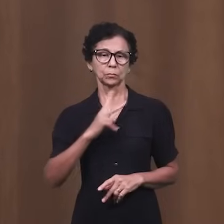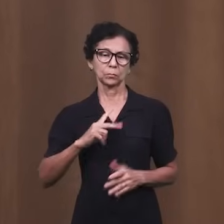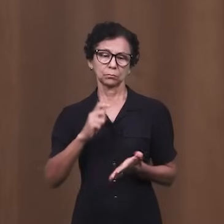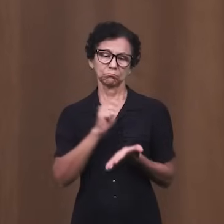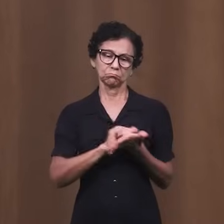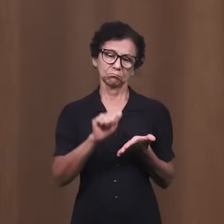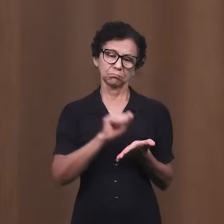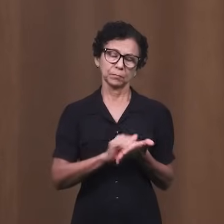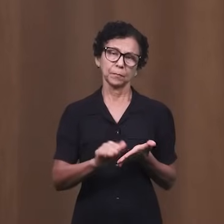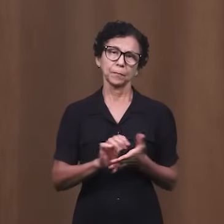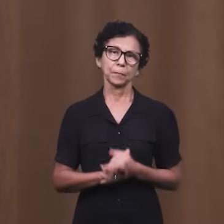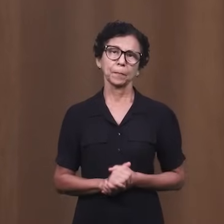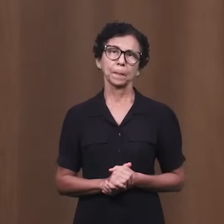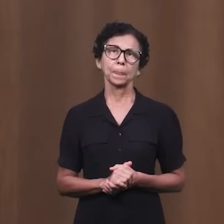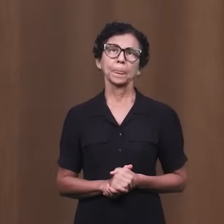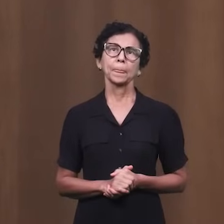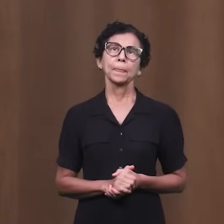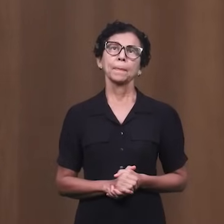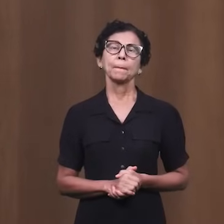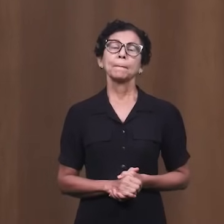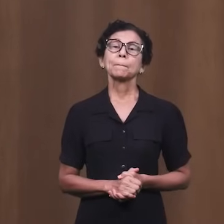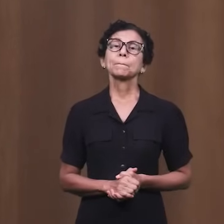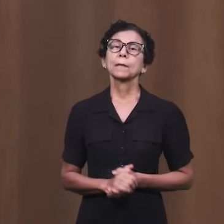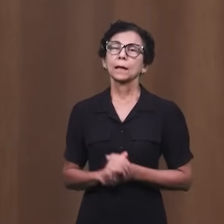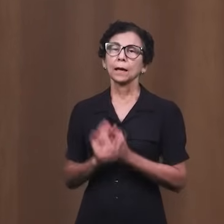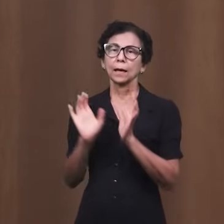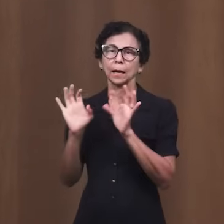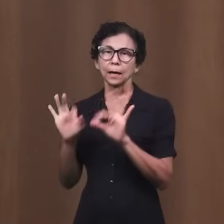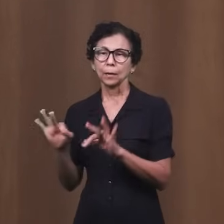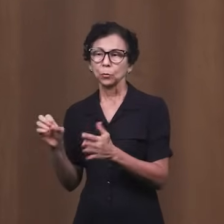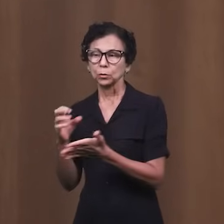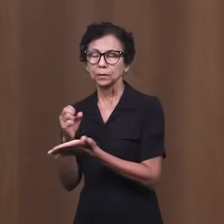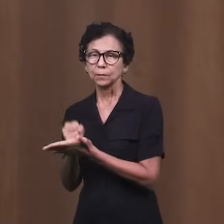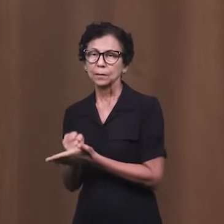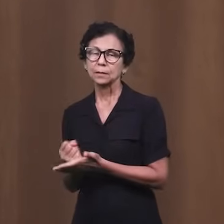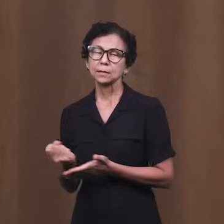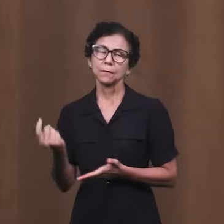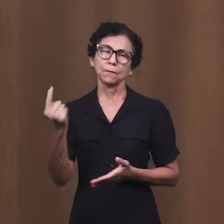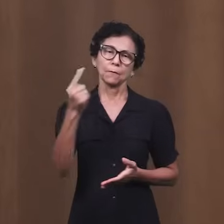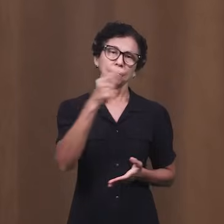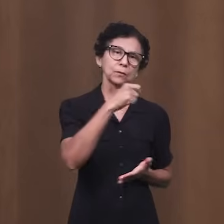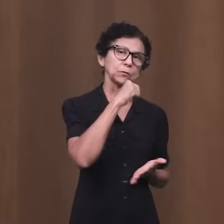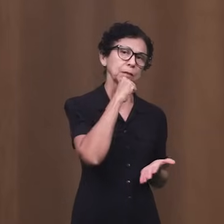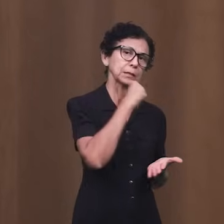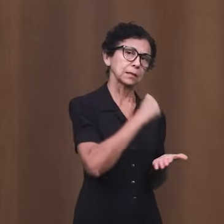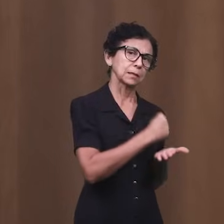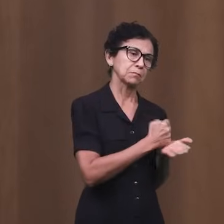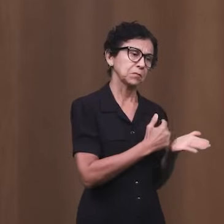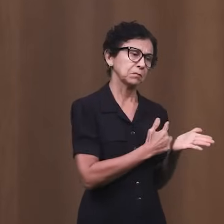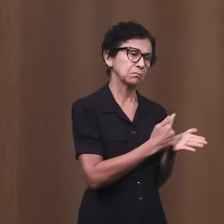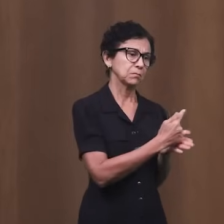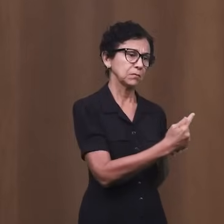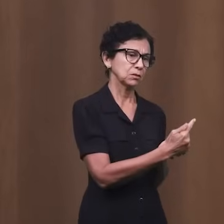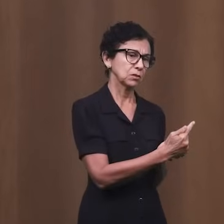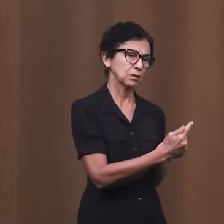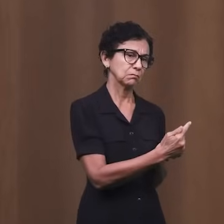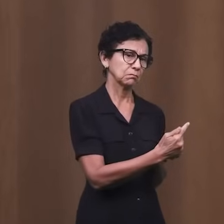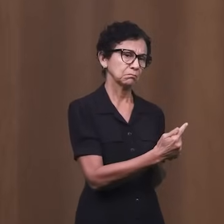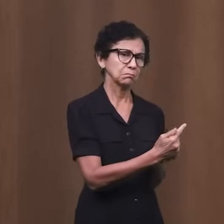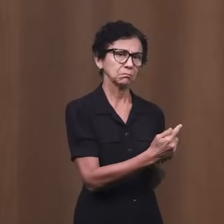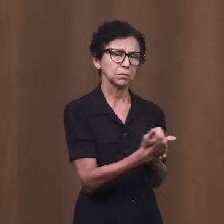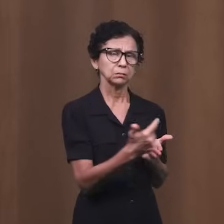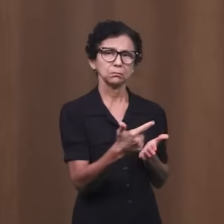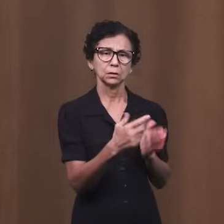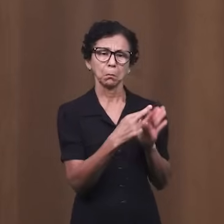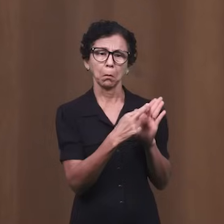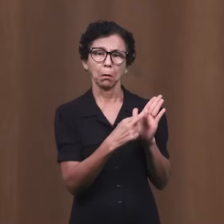então depois que você termina o Novo Testamento você ir lá pro livro de Gênesis começar o velho testamento mas eu diria que não existe